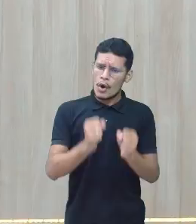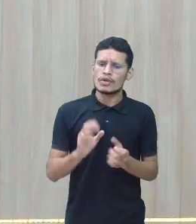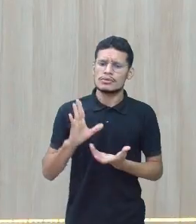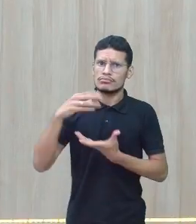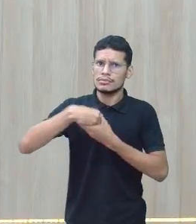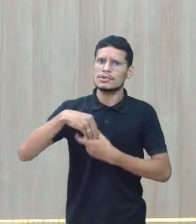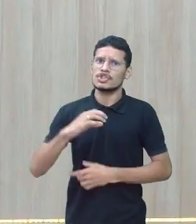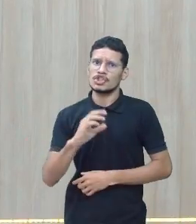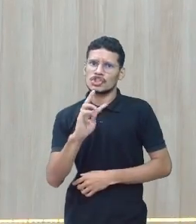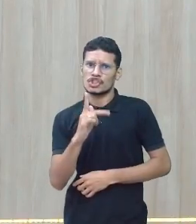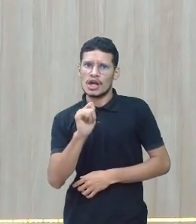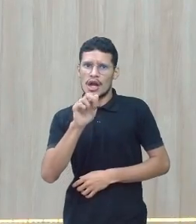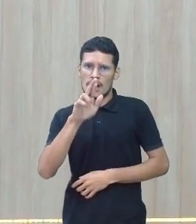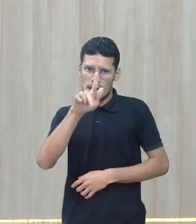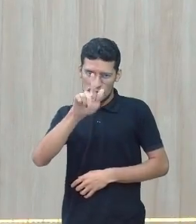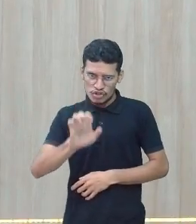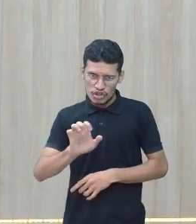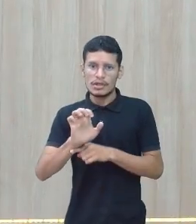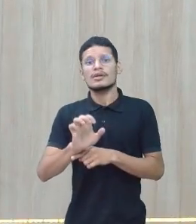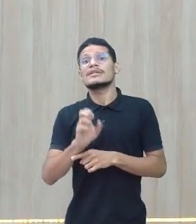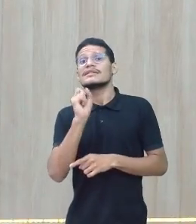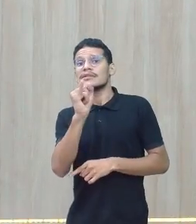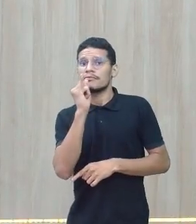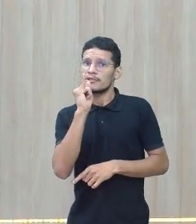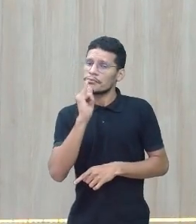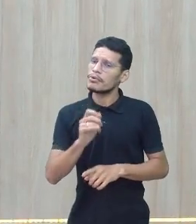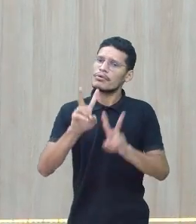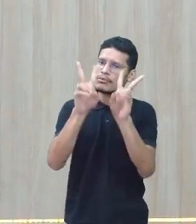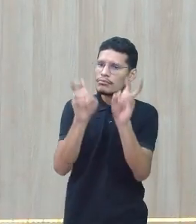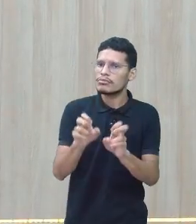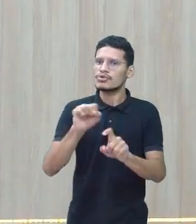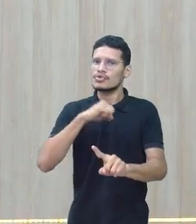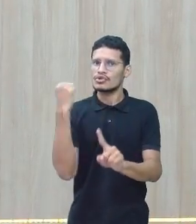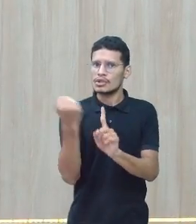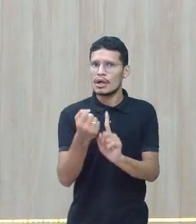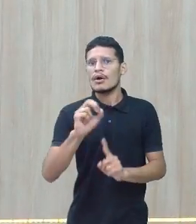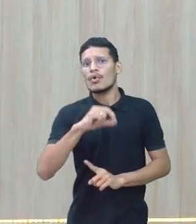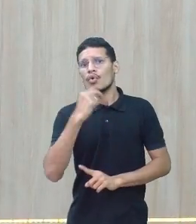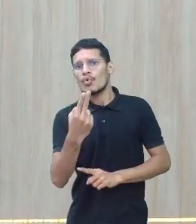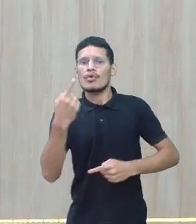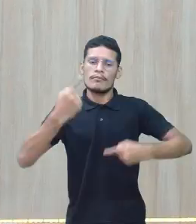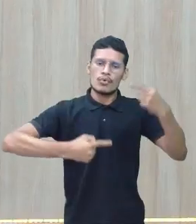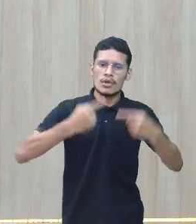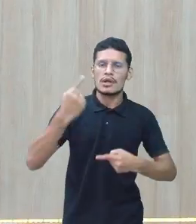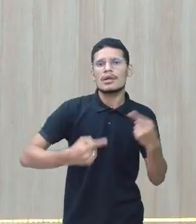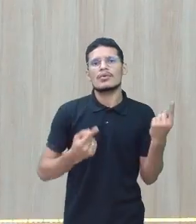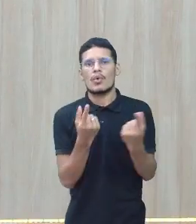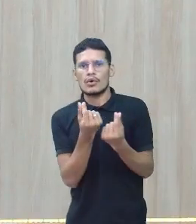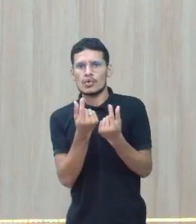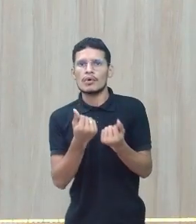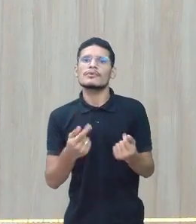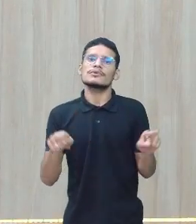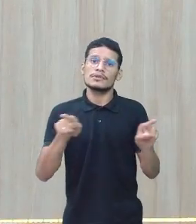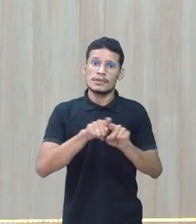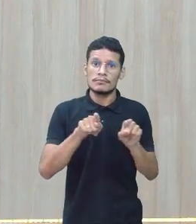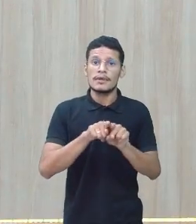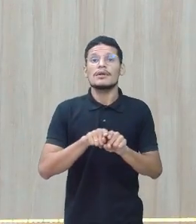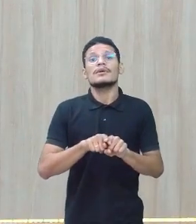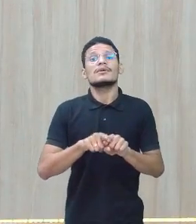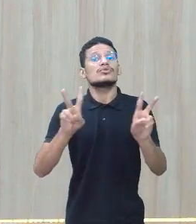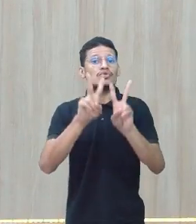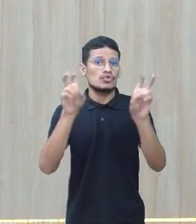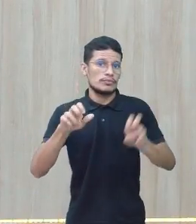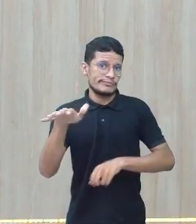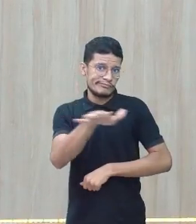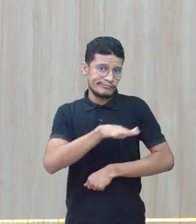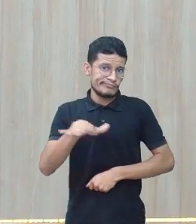charge, especialmente quando é um assunto social, um fato político, econômico, alguma coisa com relação